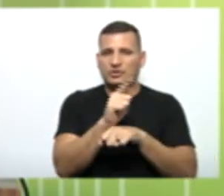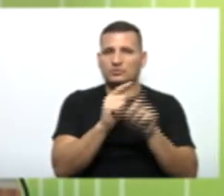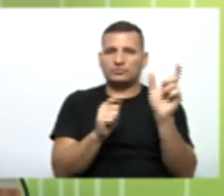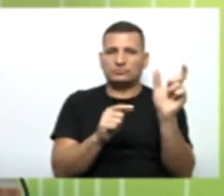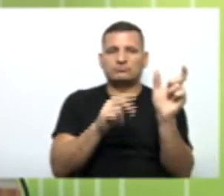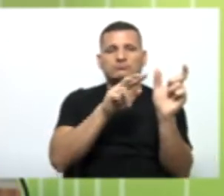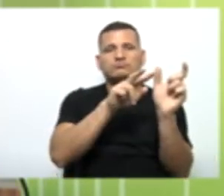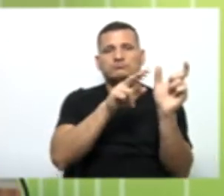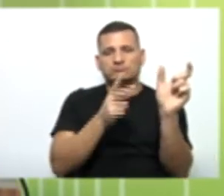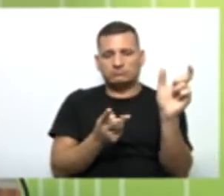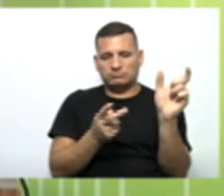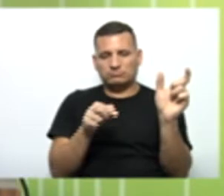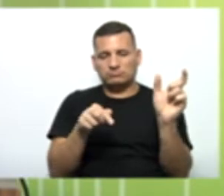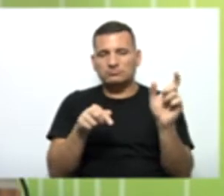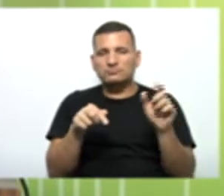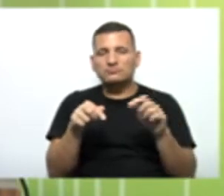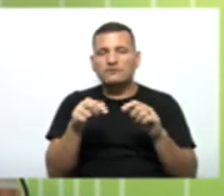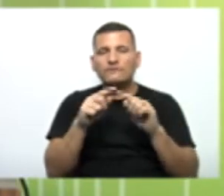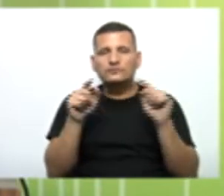ter. Só que